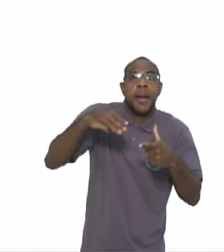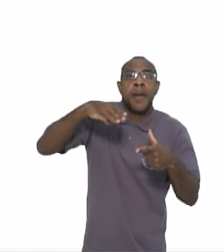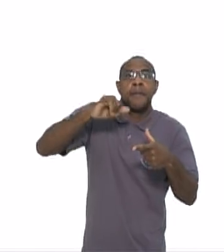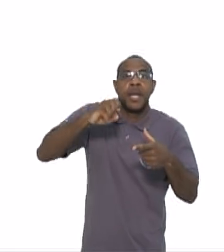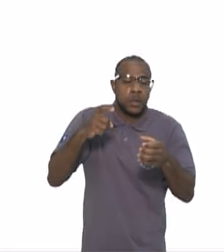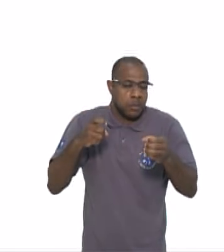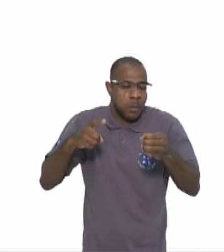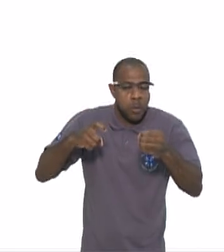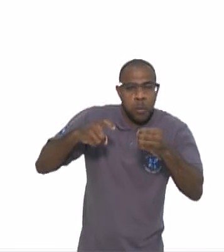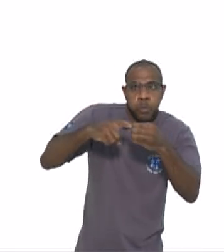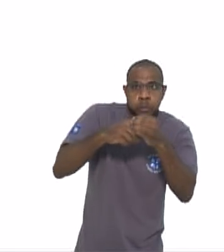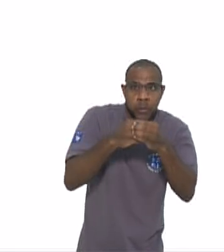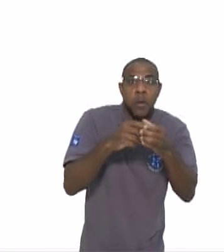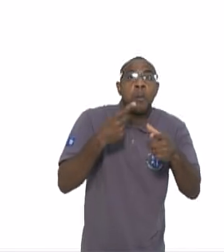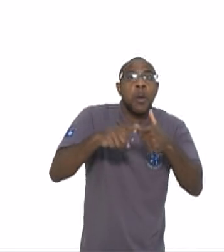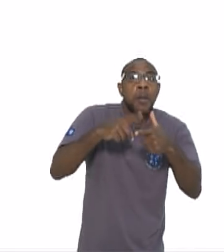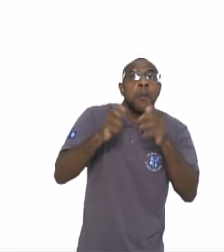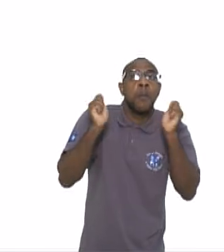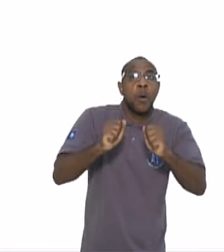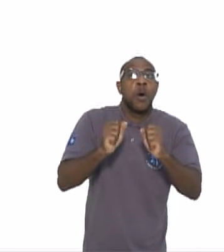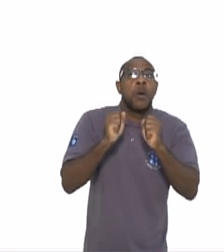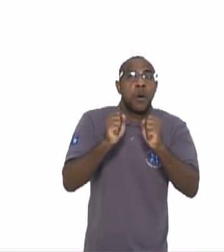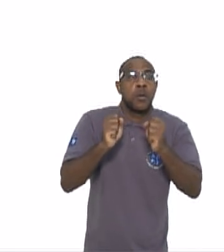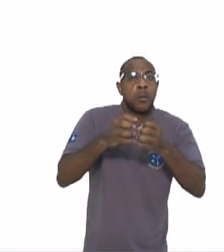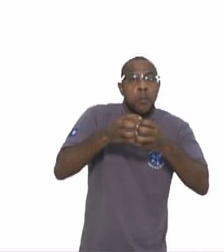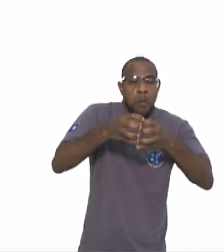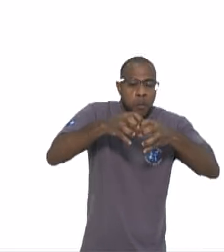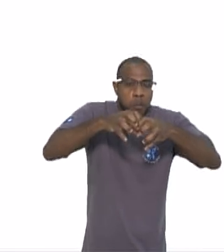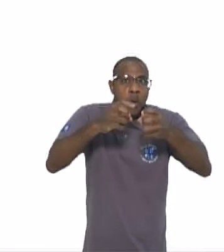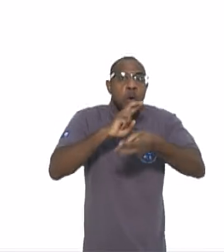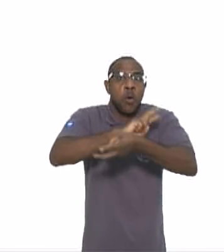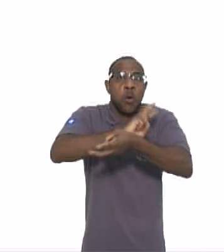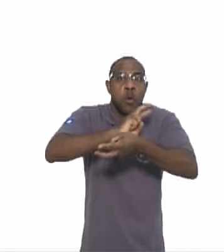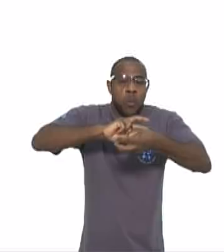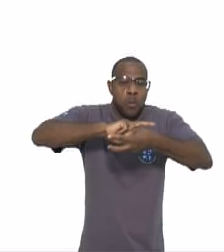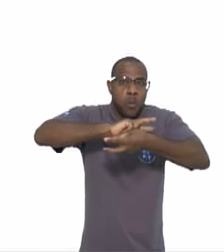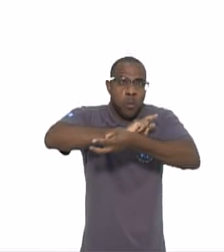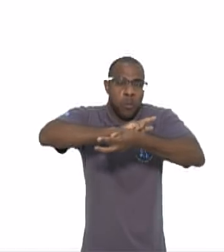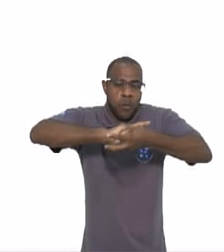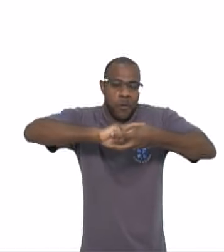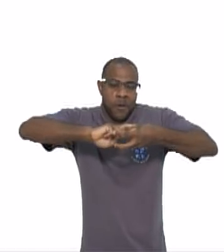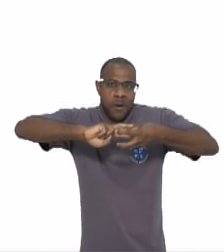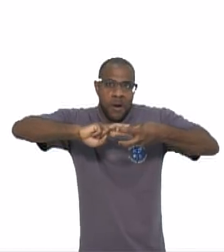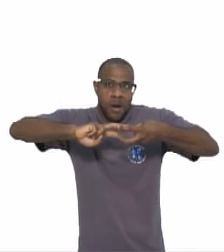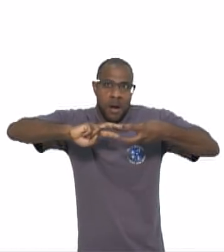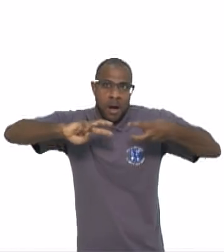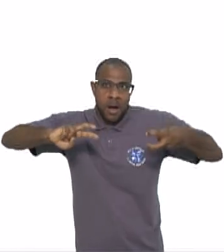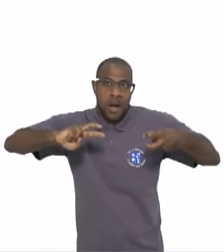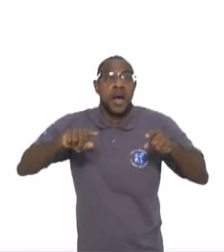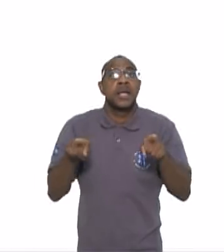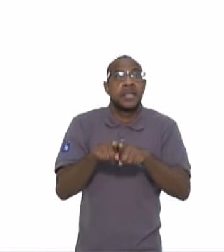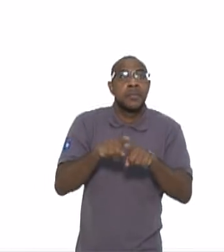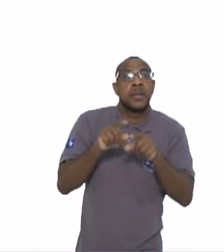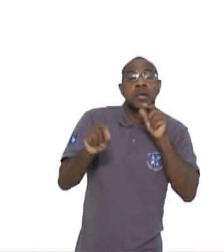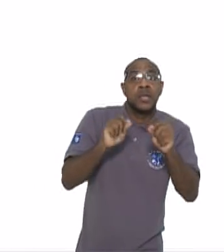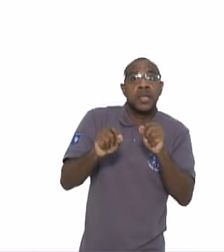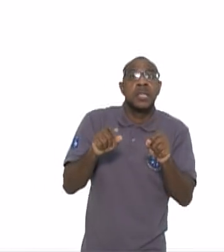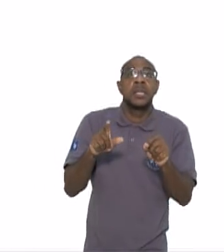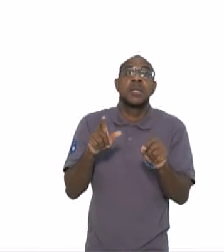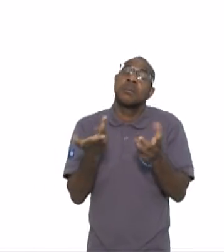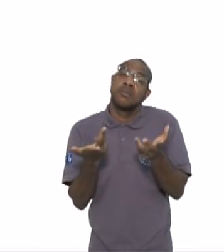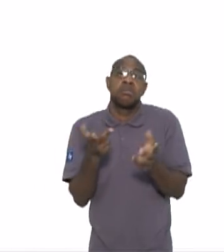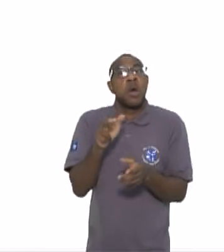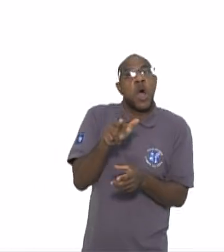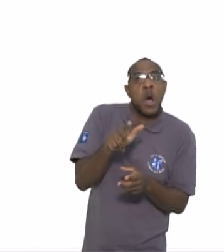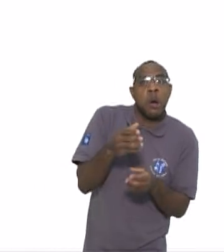gametas. O problema pode ocorrer durante a separação dos cromossomos homólogos ou ainda a segregação das cromátides irmãs em